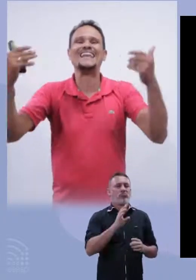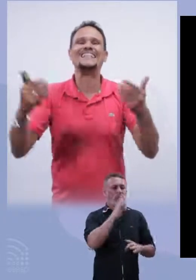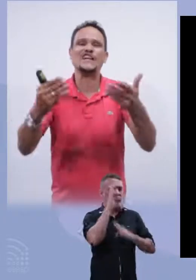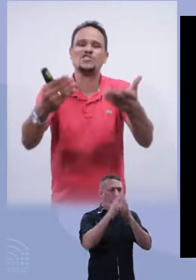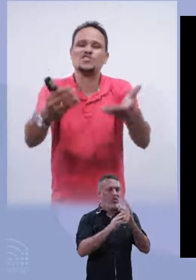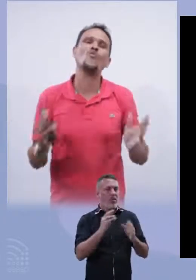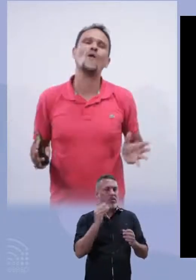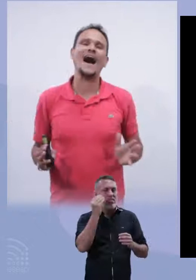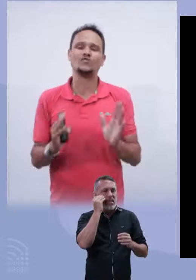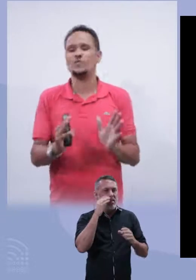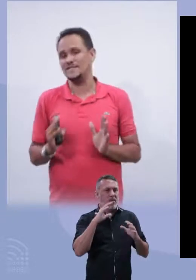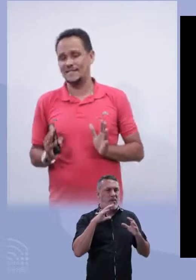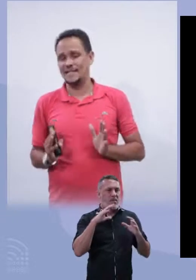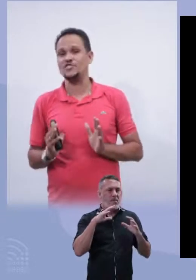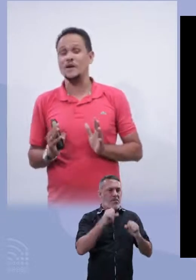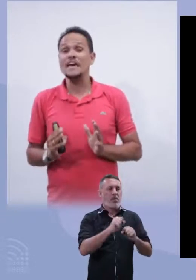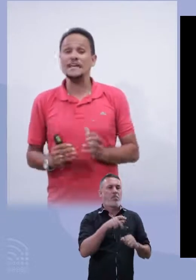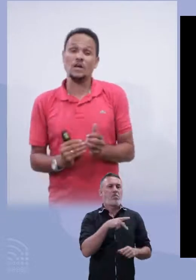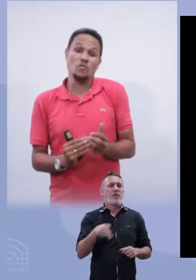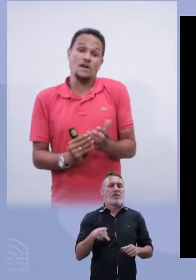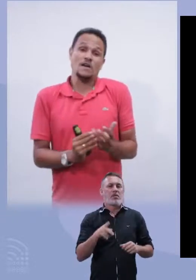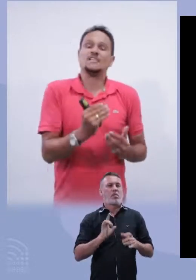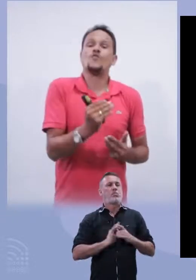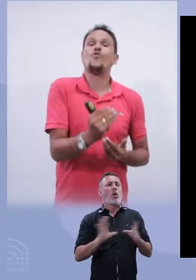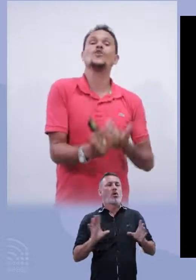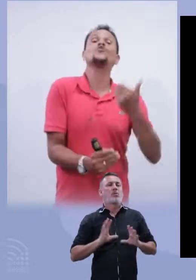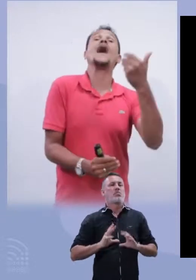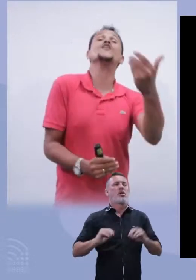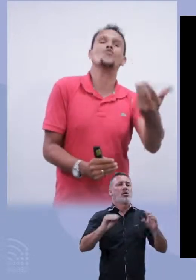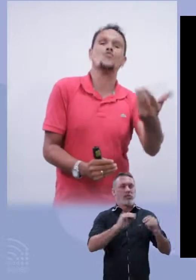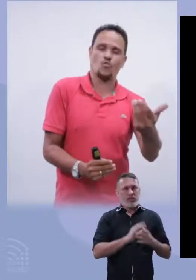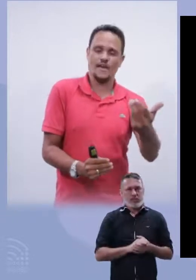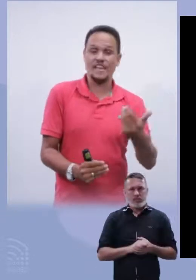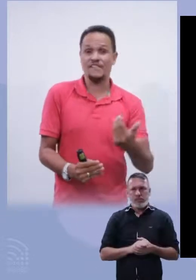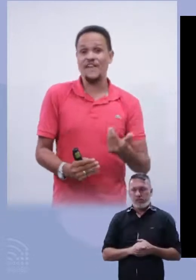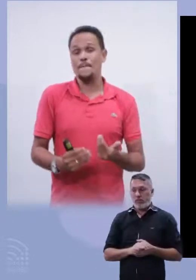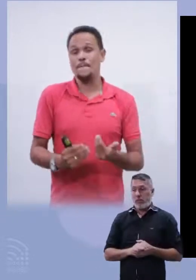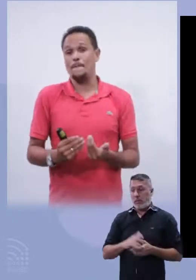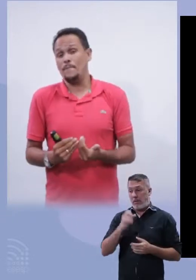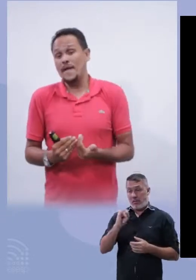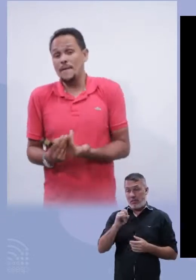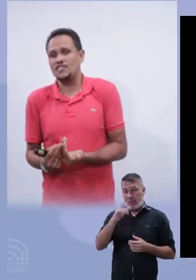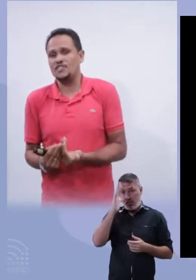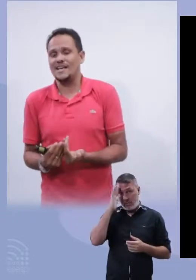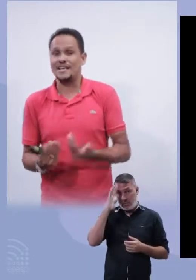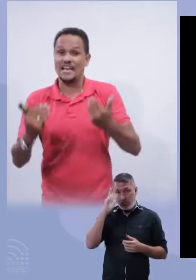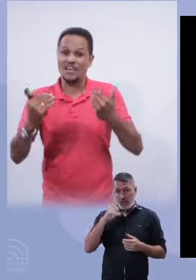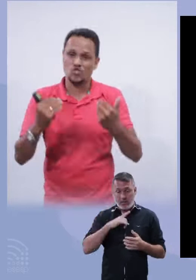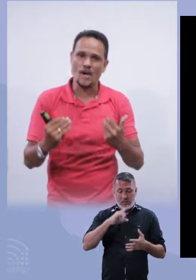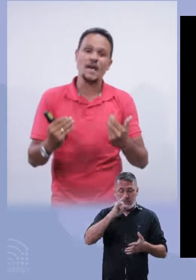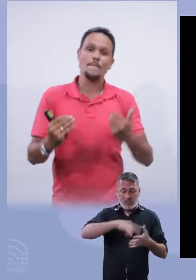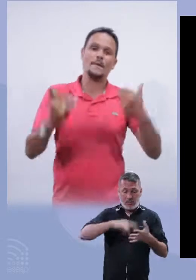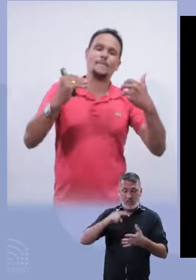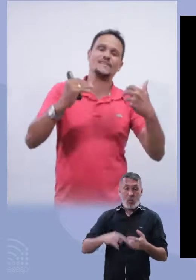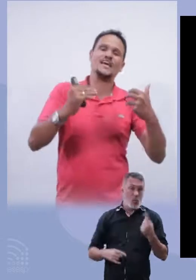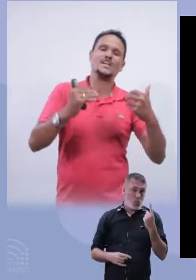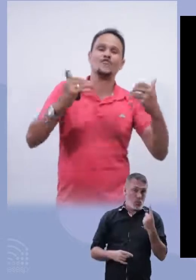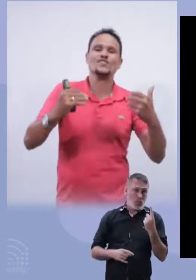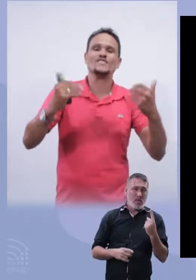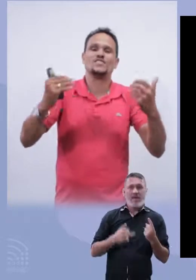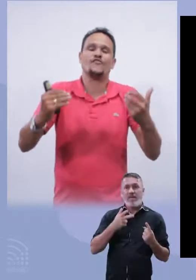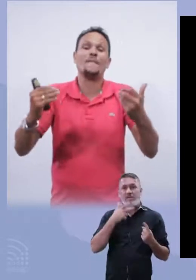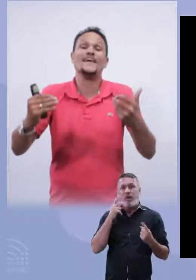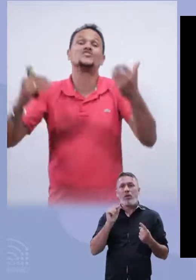a legalidade de algum ato do presidente. Então, se enquanto o AI-1 ele vai permitir que as eleições para